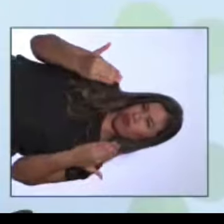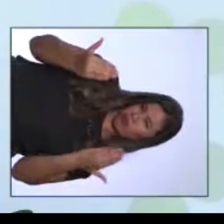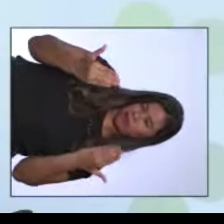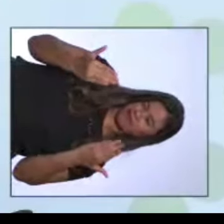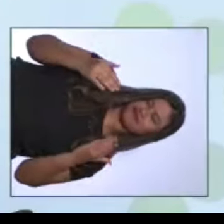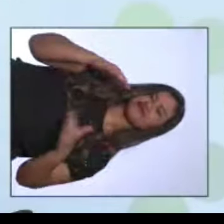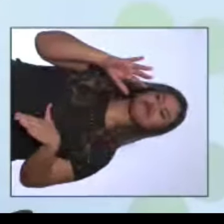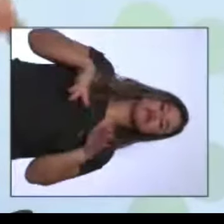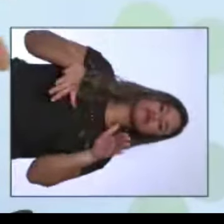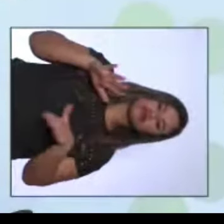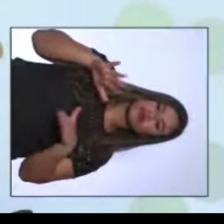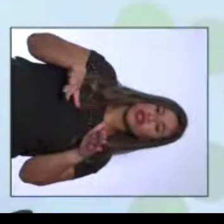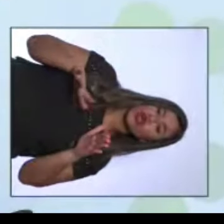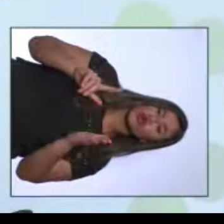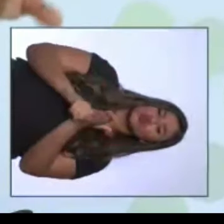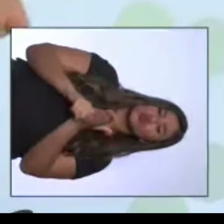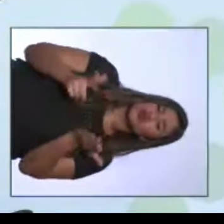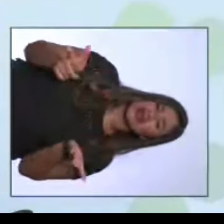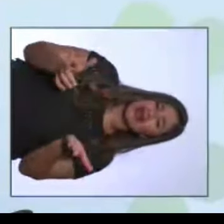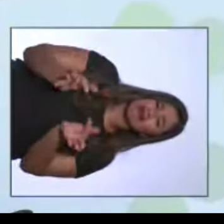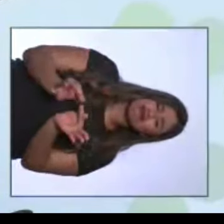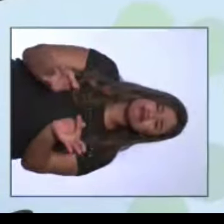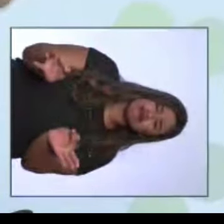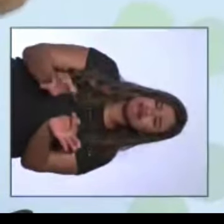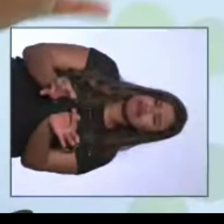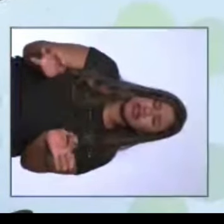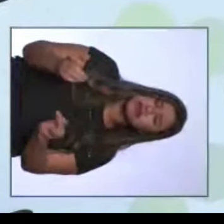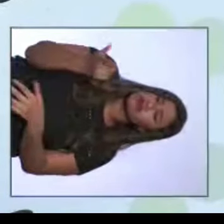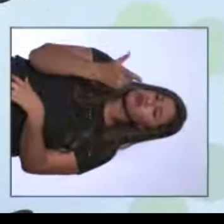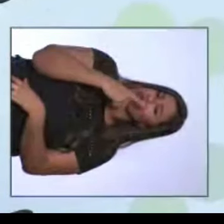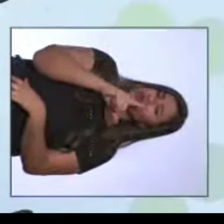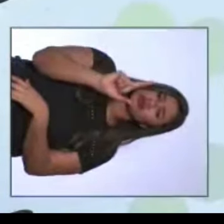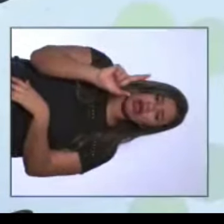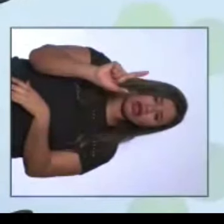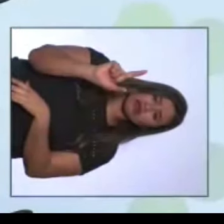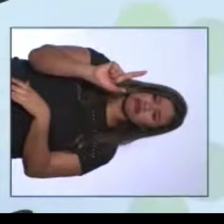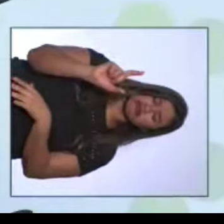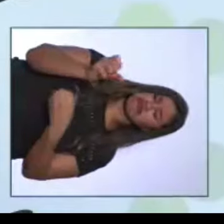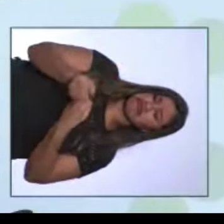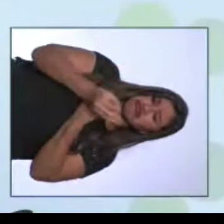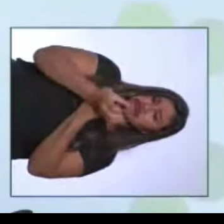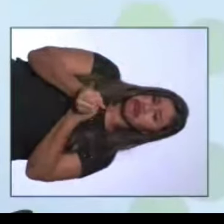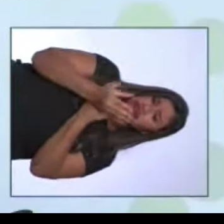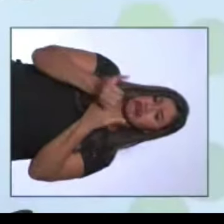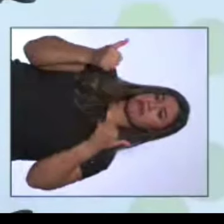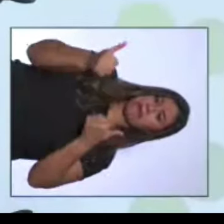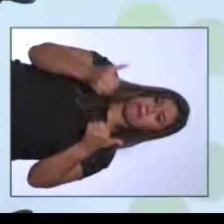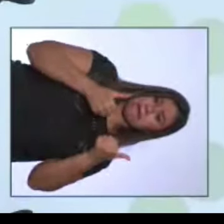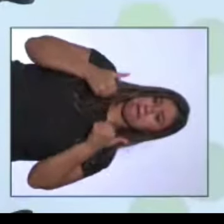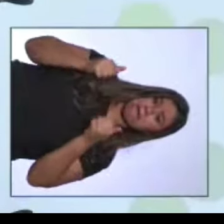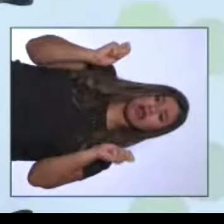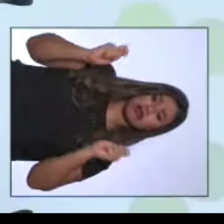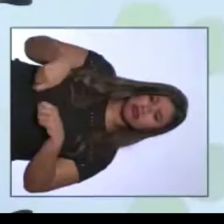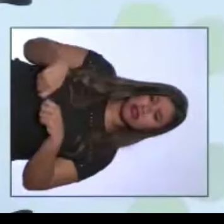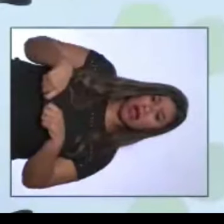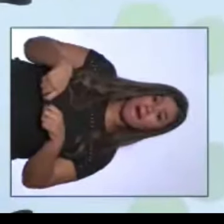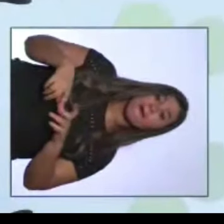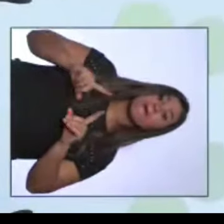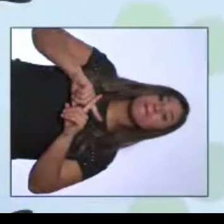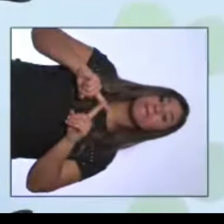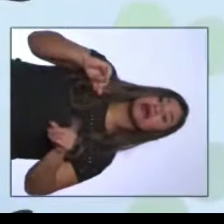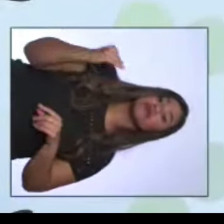sem tanta credibilidade resolve o seu assunto, resolve a questão da informação. Mas é importantíssimo notar que